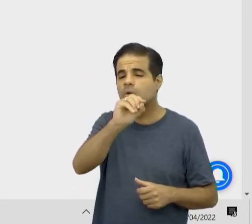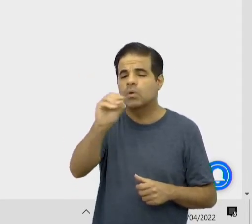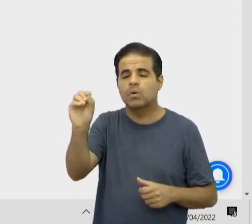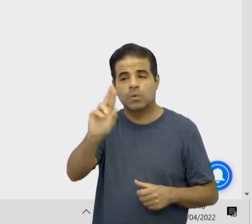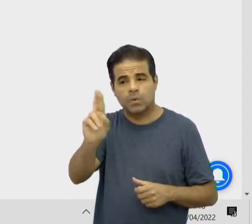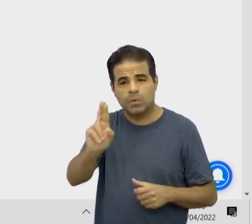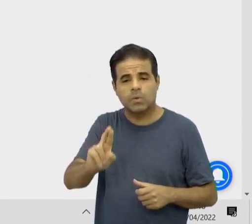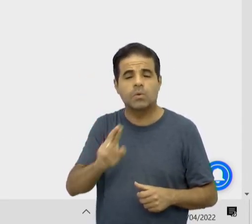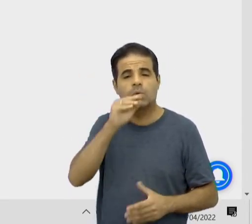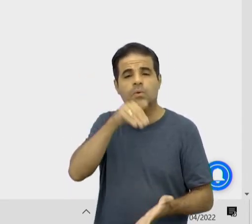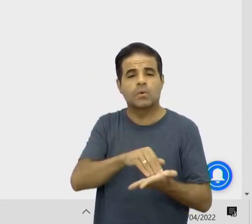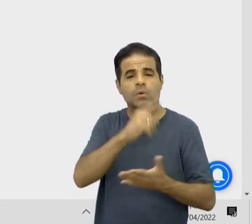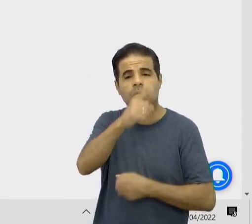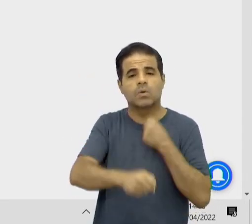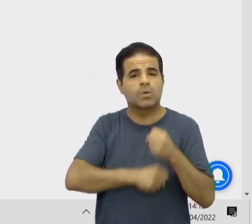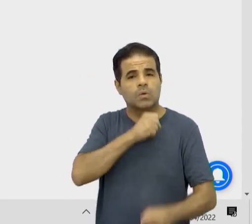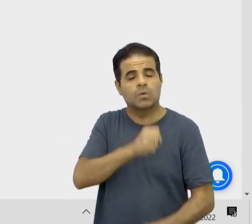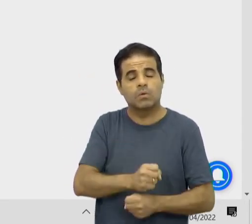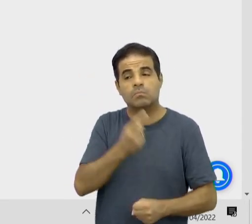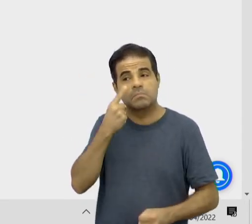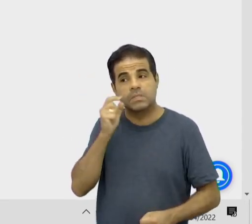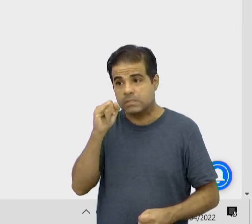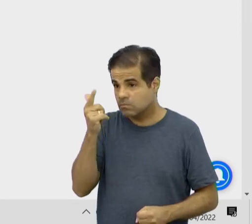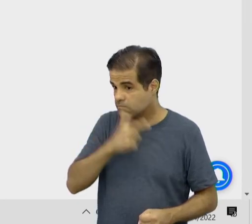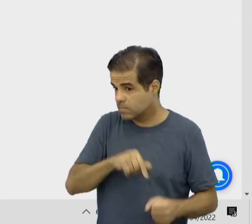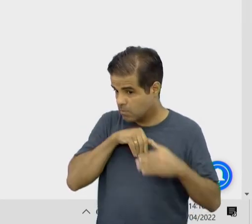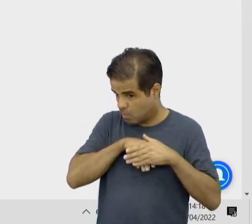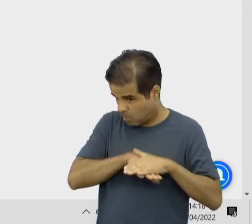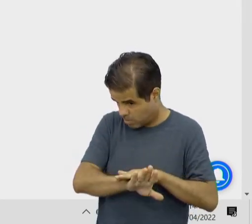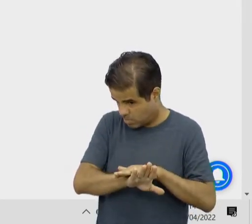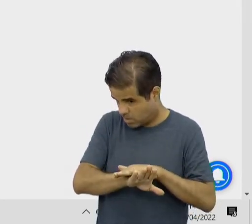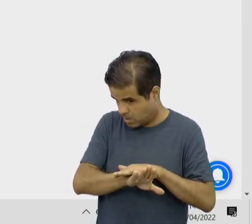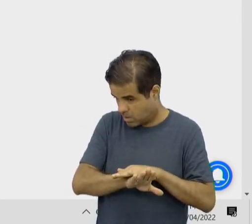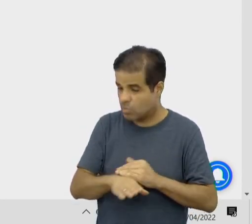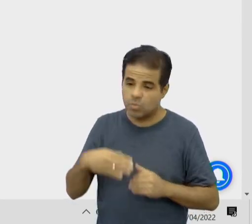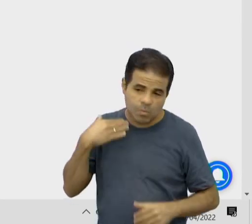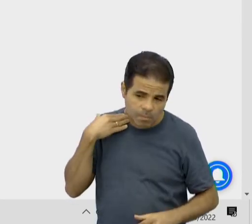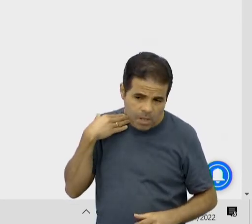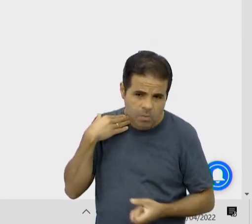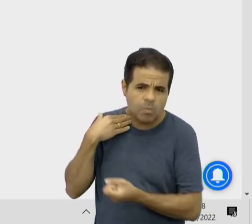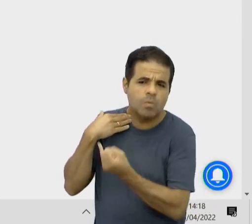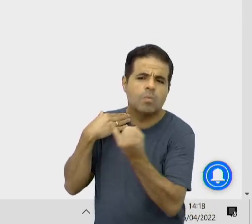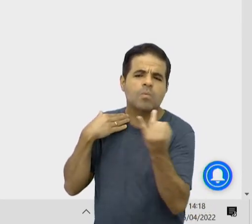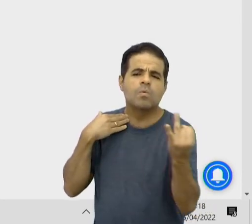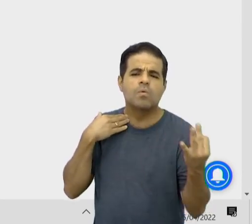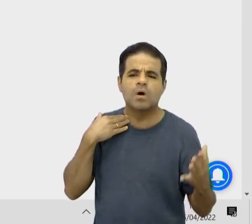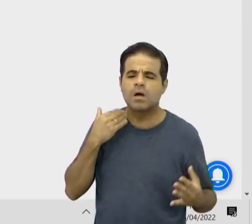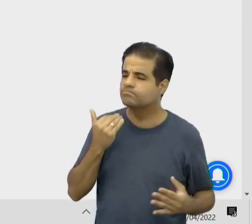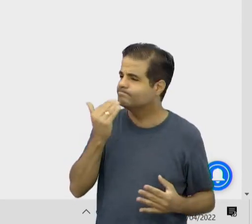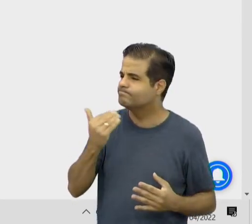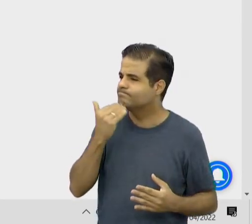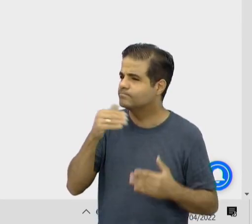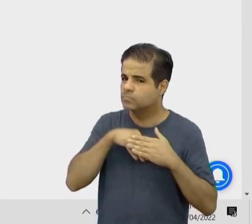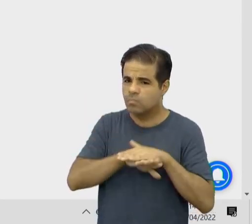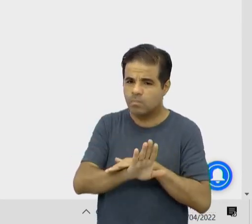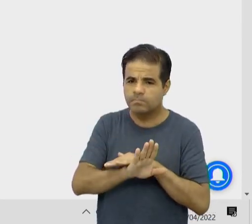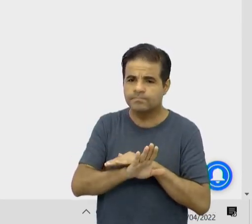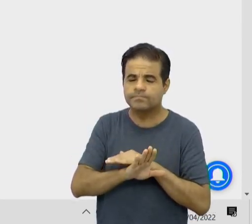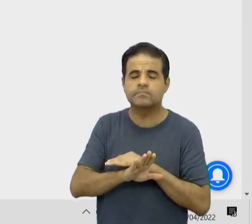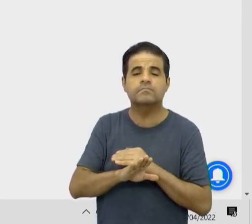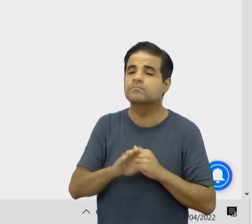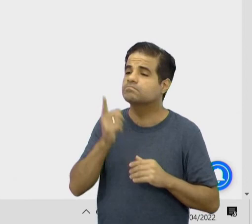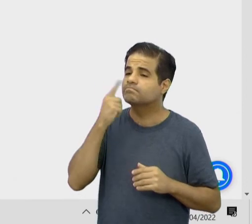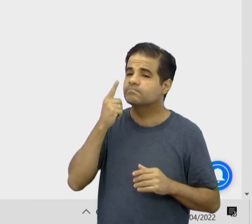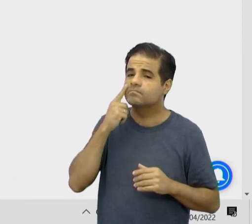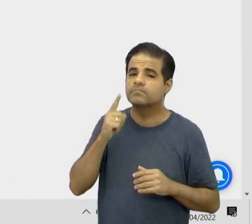ano, ou vamos ver se eles conseguem guardar. Isso num banco, hein? Não adianta guardar no cofrinho da casa deles, né?